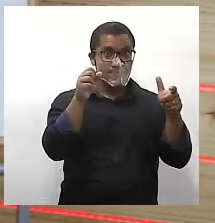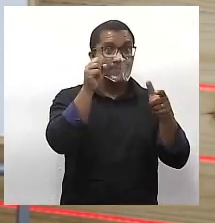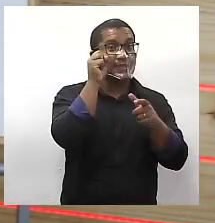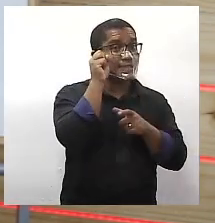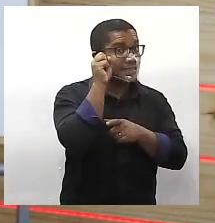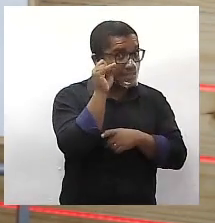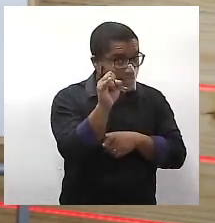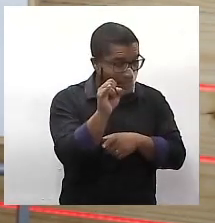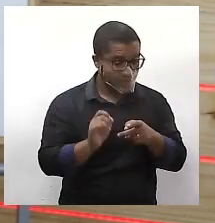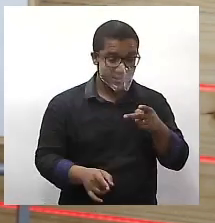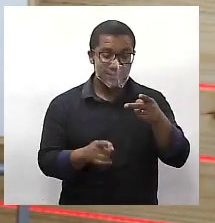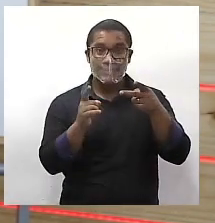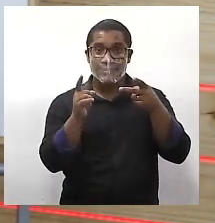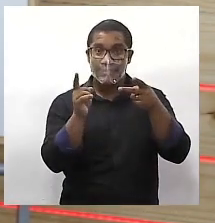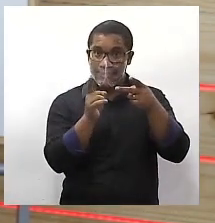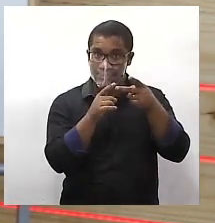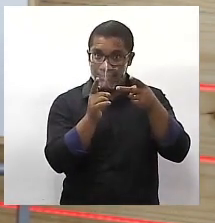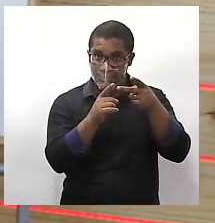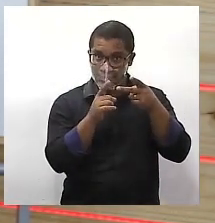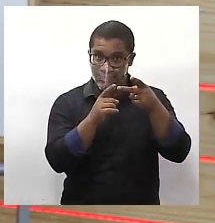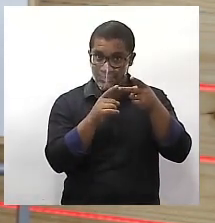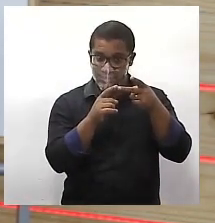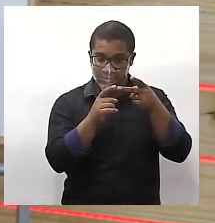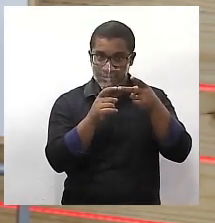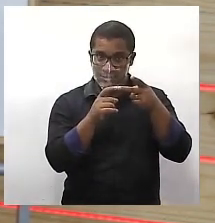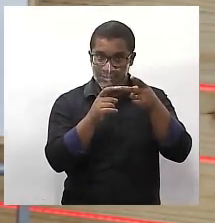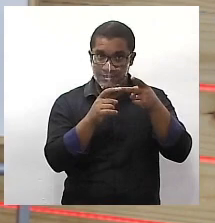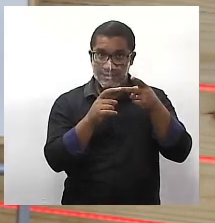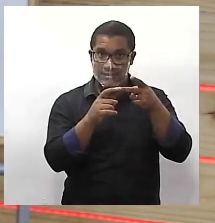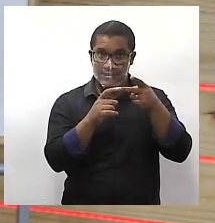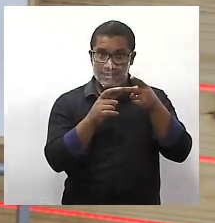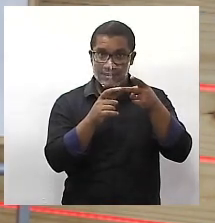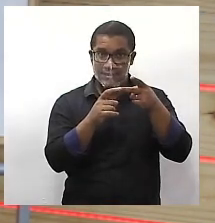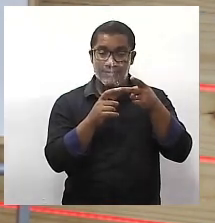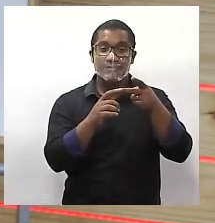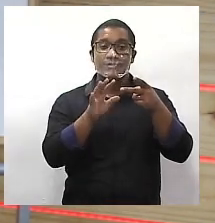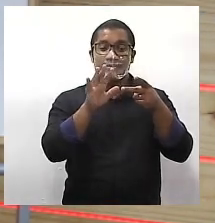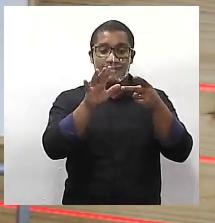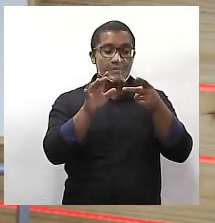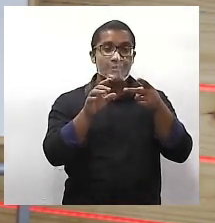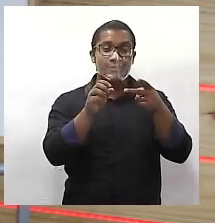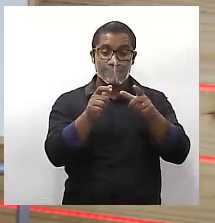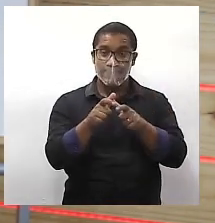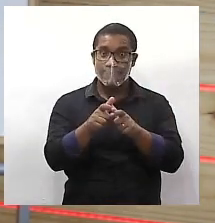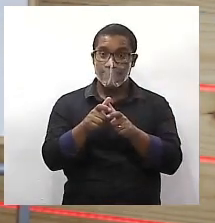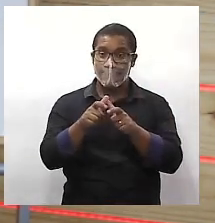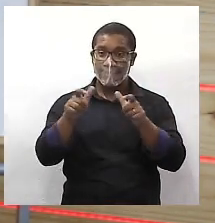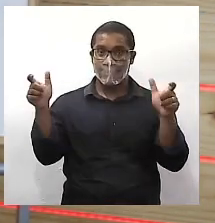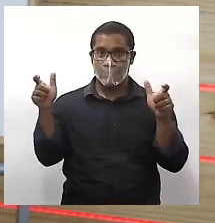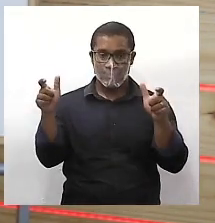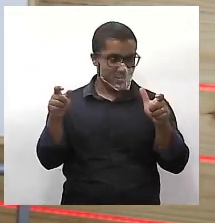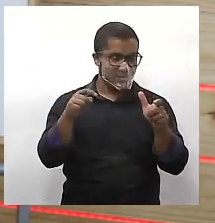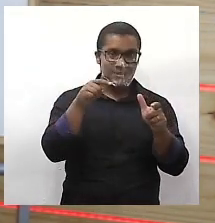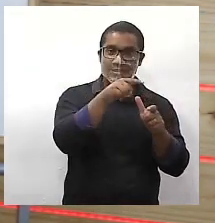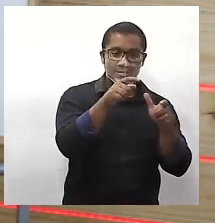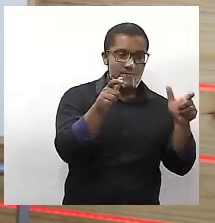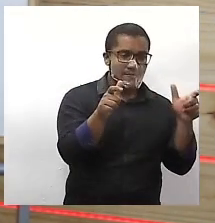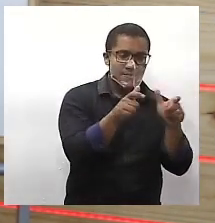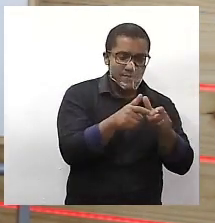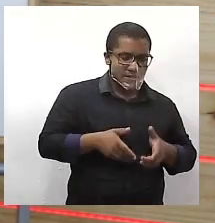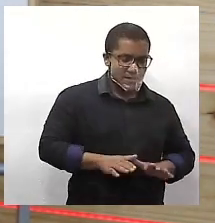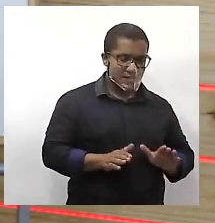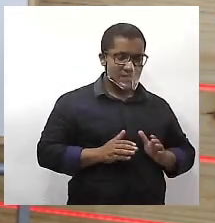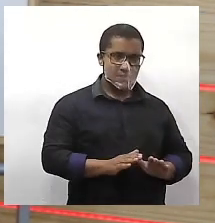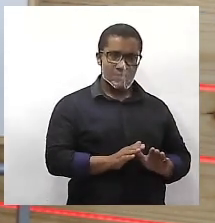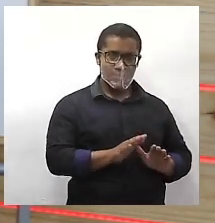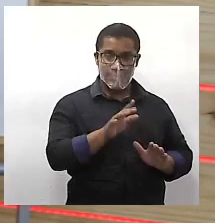a mortalidade, escuta, tá? Se a mortalidade ela é maior do que a natalidade, como acontece, por